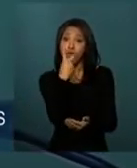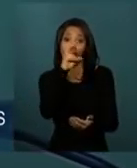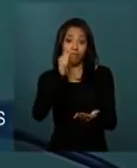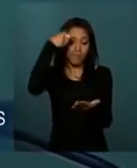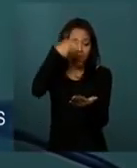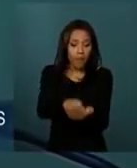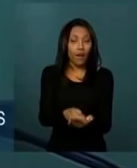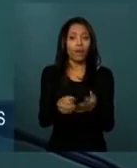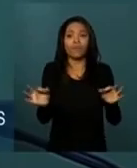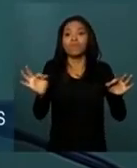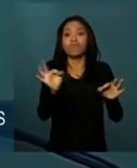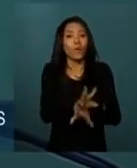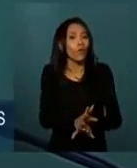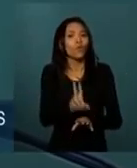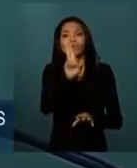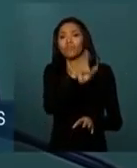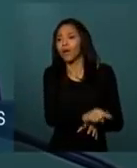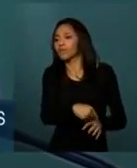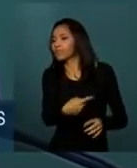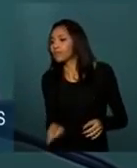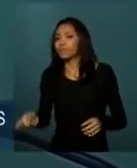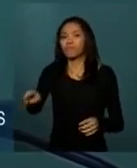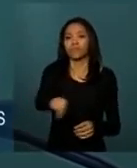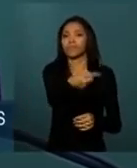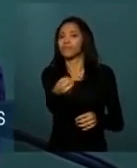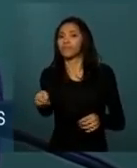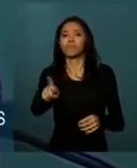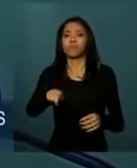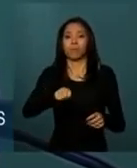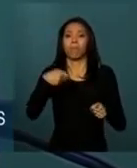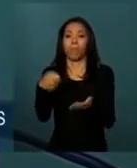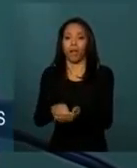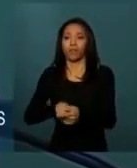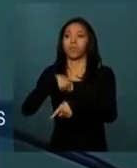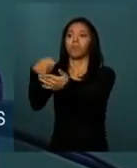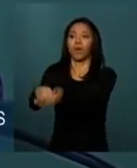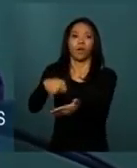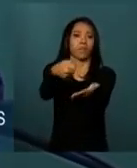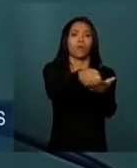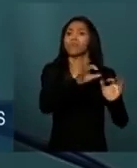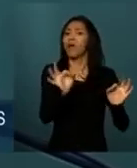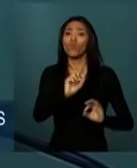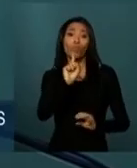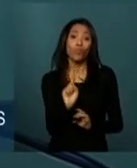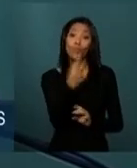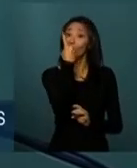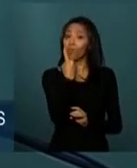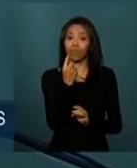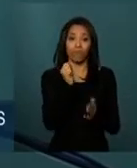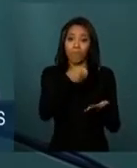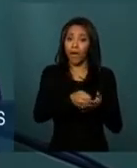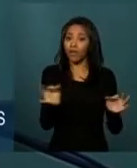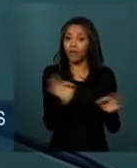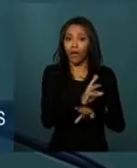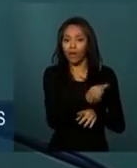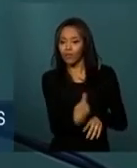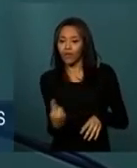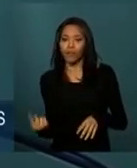que você compra e vai usando todos os modais. Para isso, é preciso de ter um integrador.